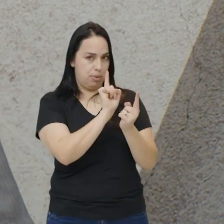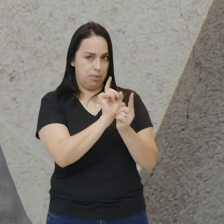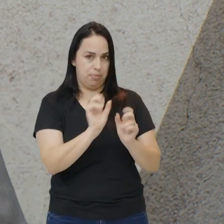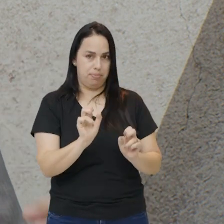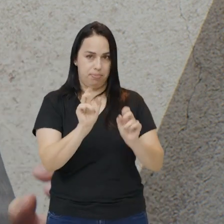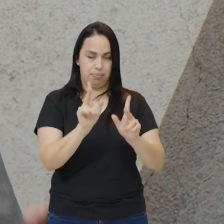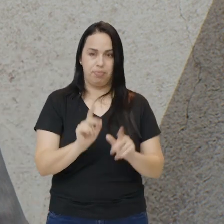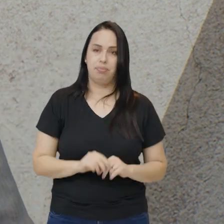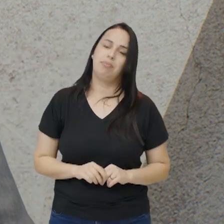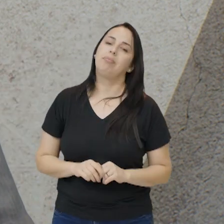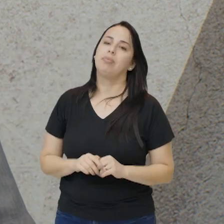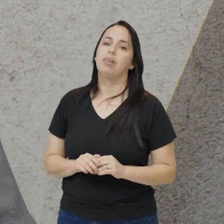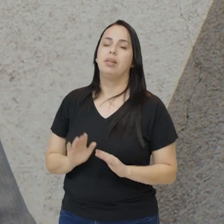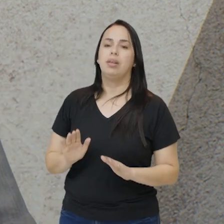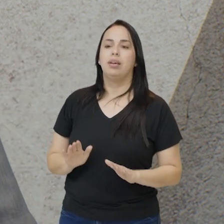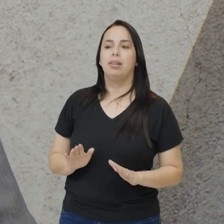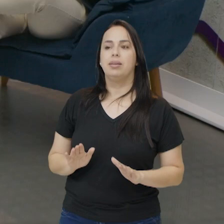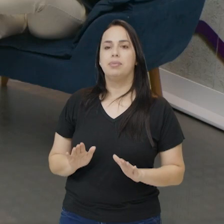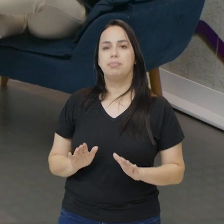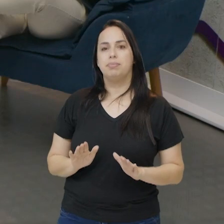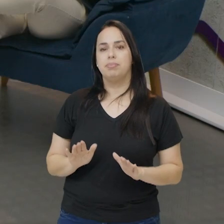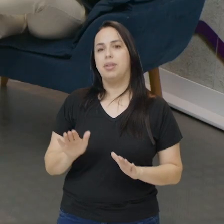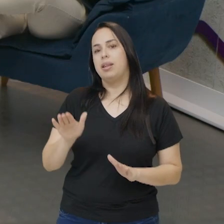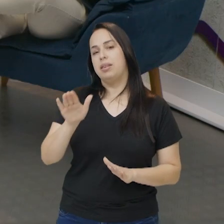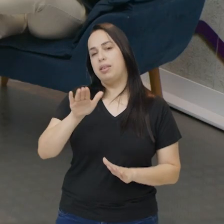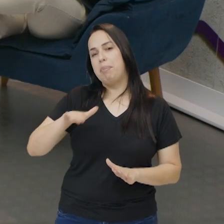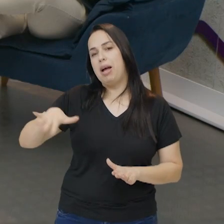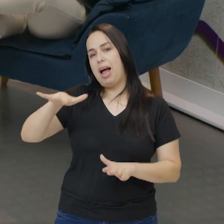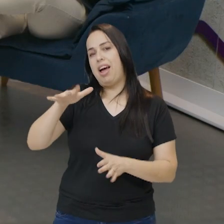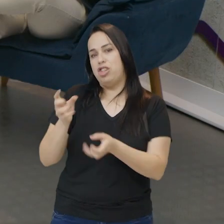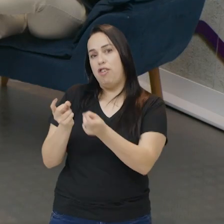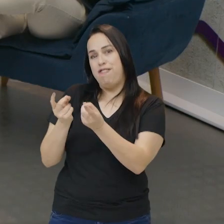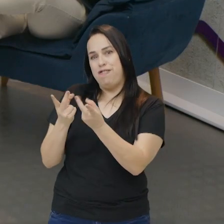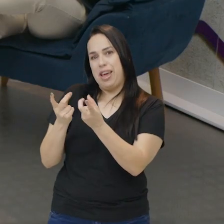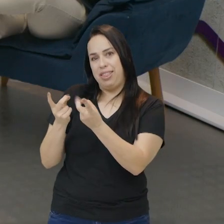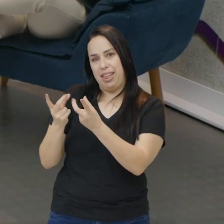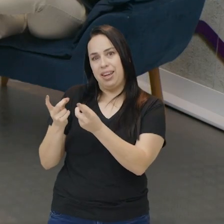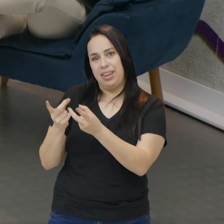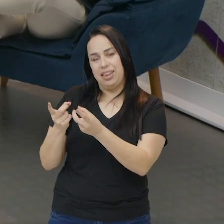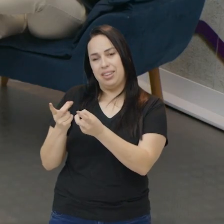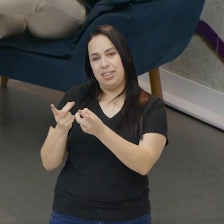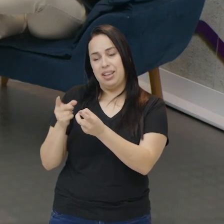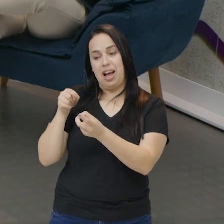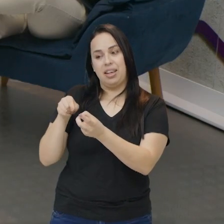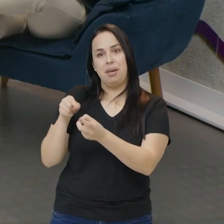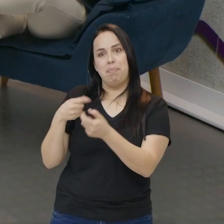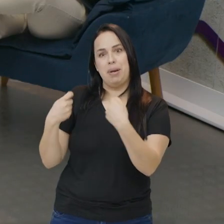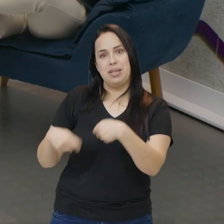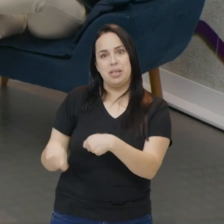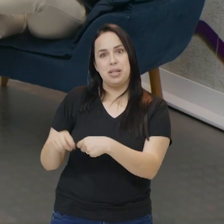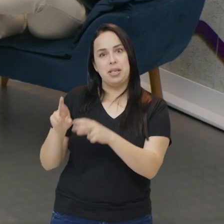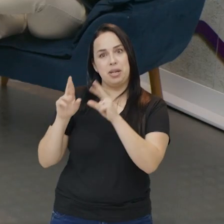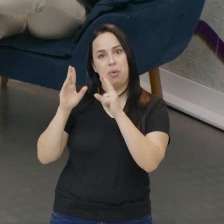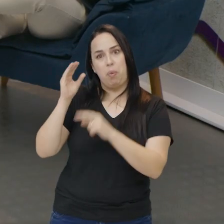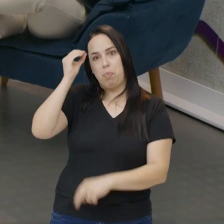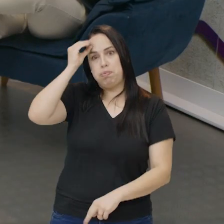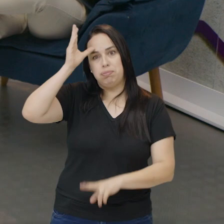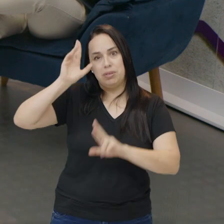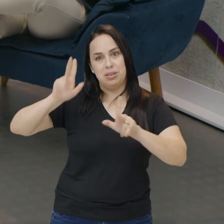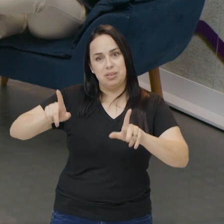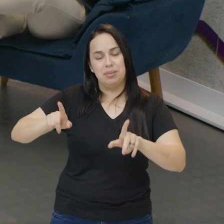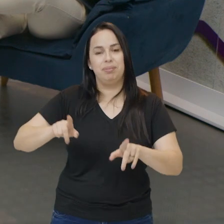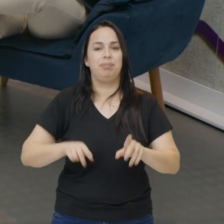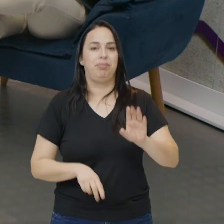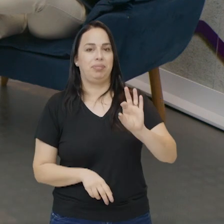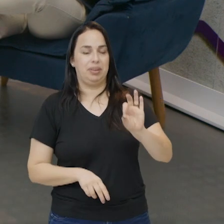como diz. Um dos setores também é do setor de vendas, né? Sim. Que aí também é um conhecimento amplo. diferenciado.